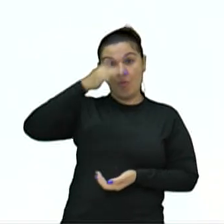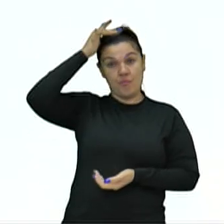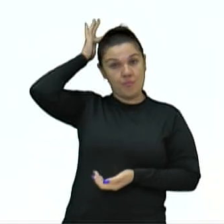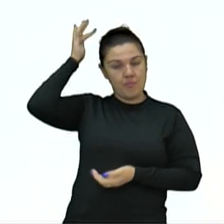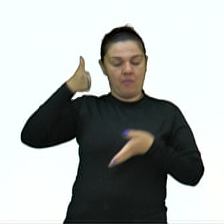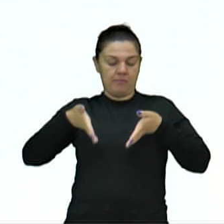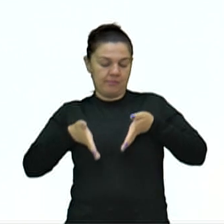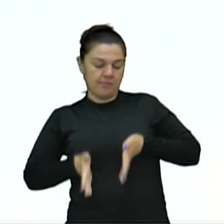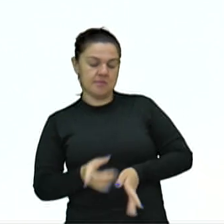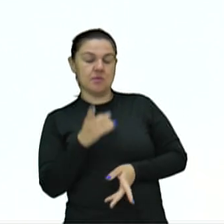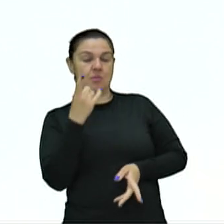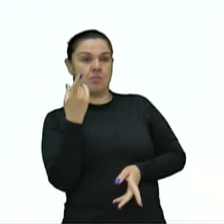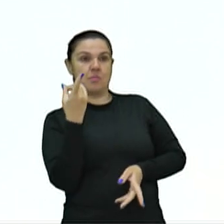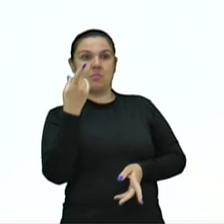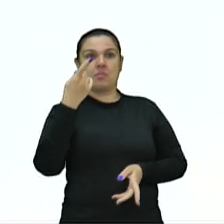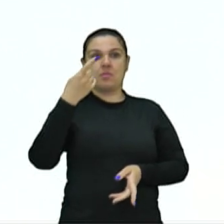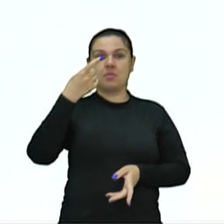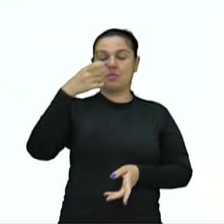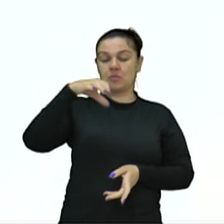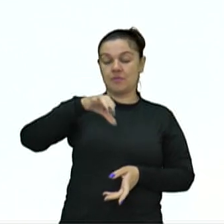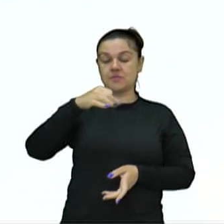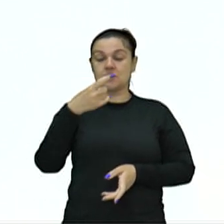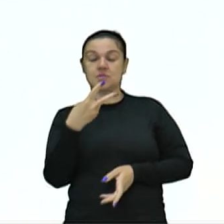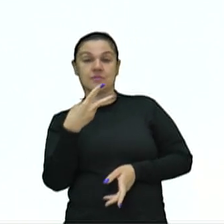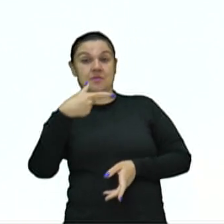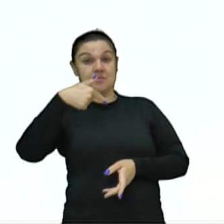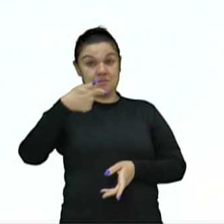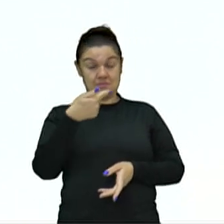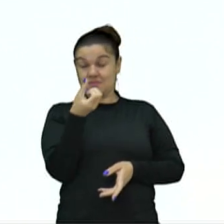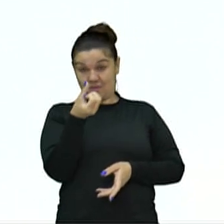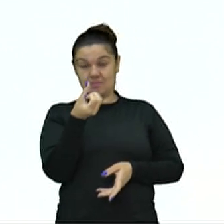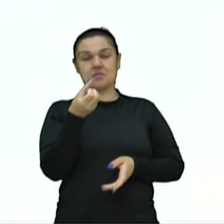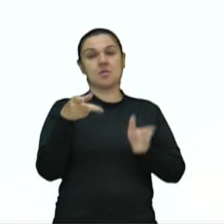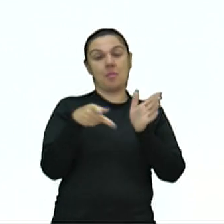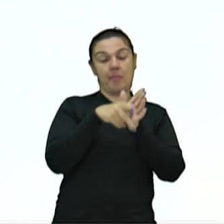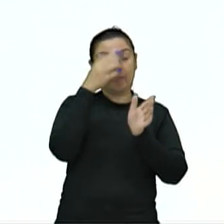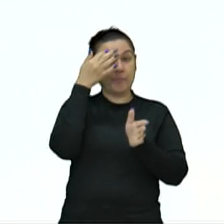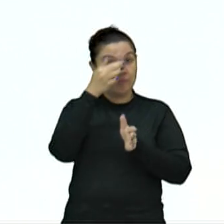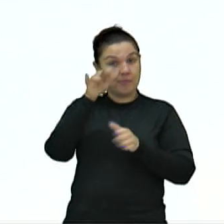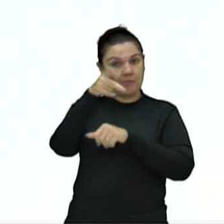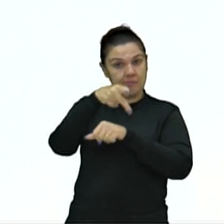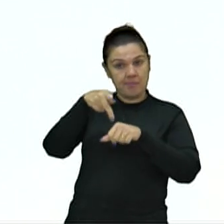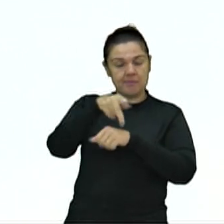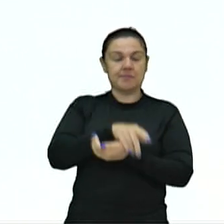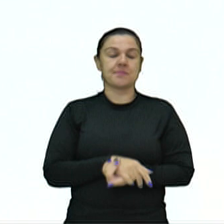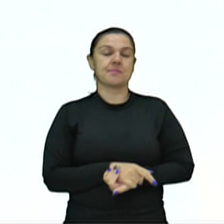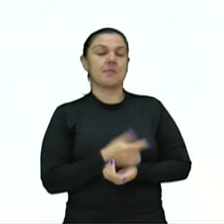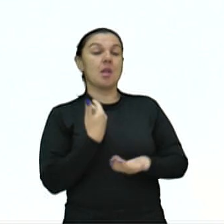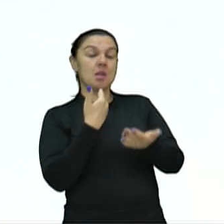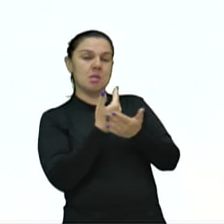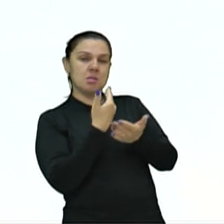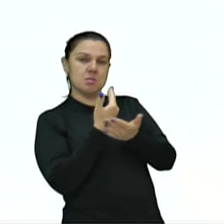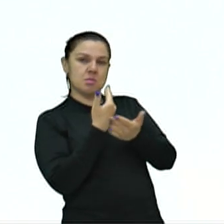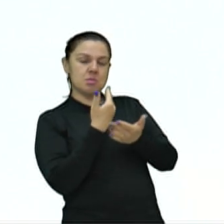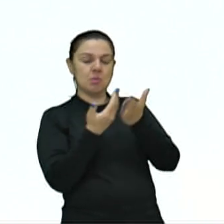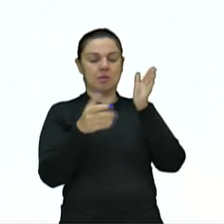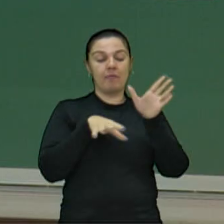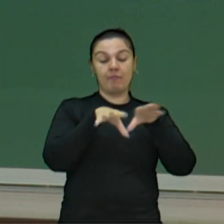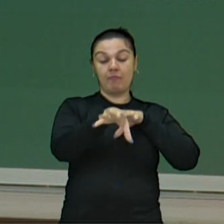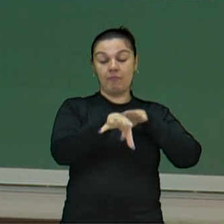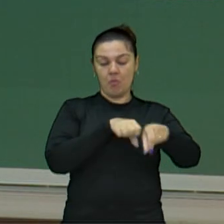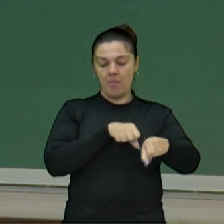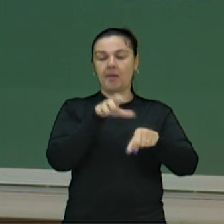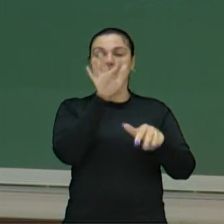em 1926 em Poitiers, na França. Ele licencia-se em psicologia, isso significa que ele